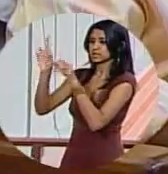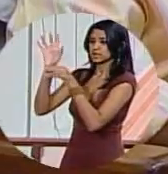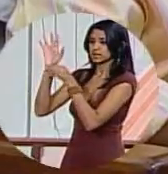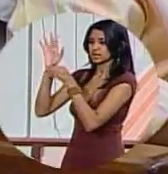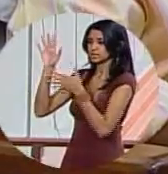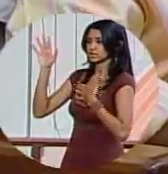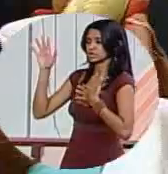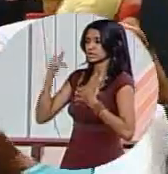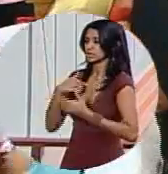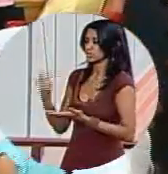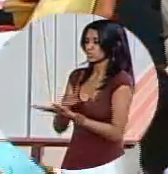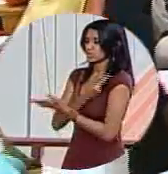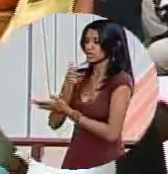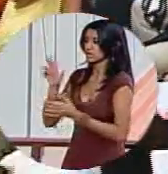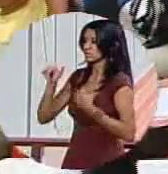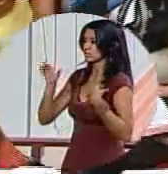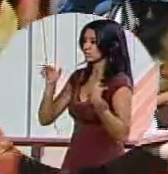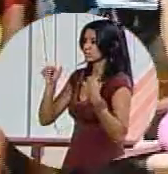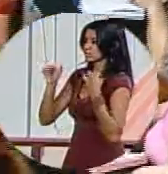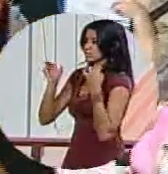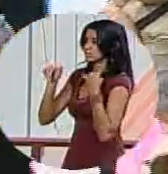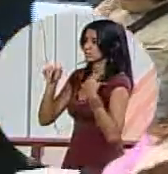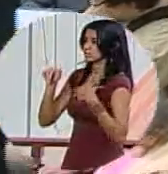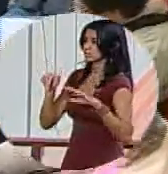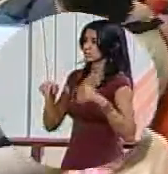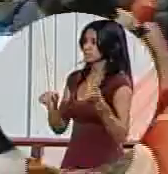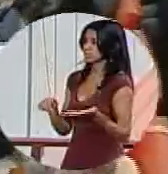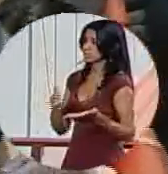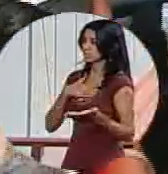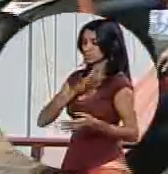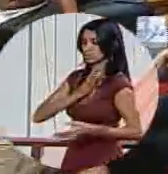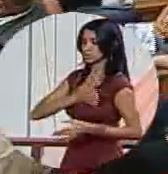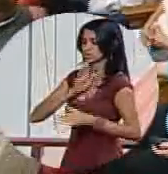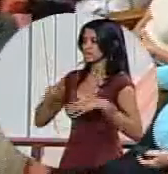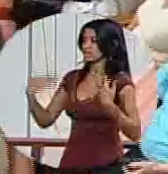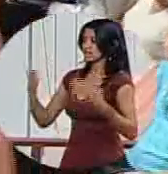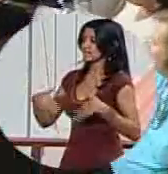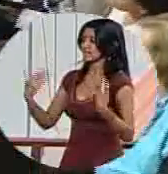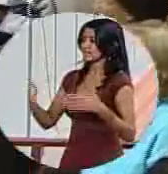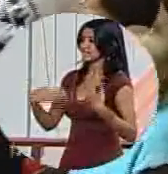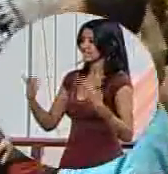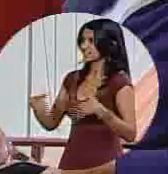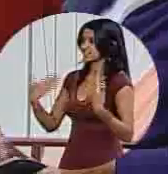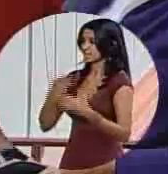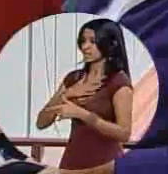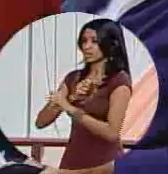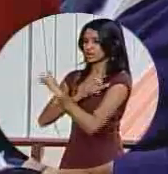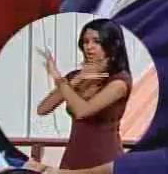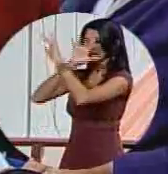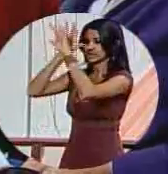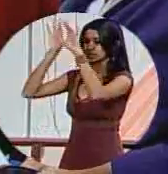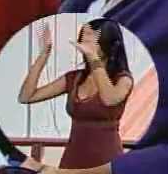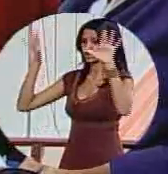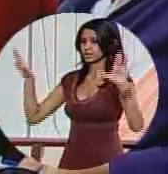direita, nunca vacilarei. Portanto, está alegre o meu coração, e se regozija